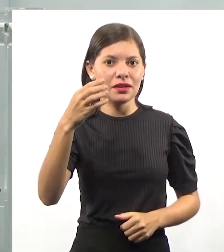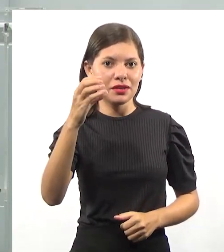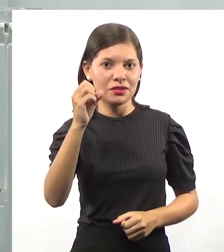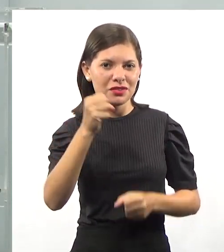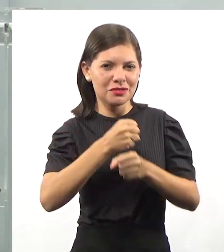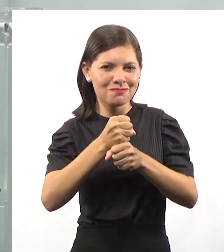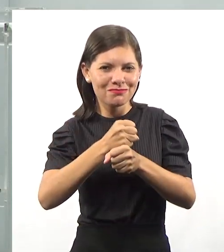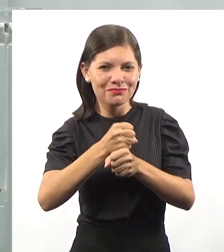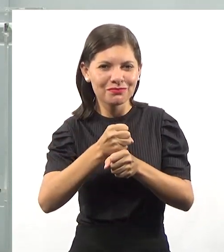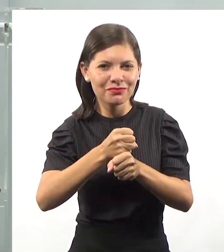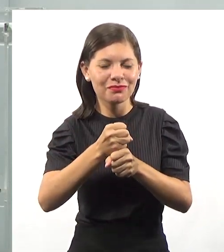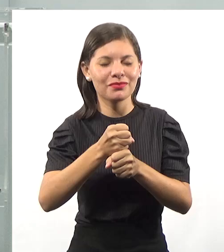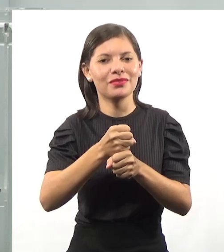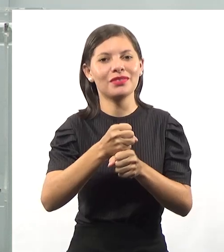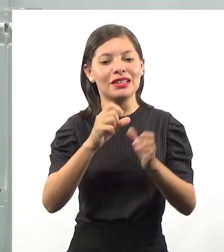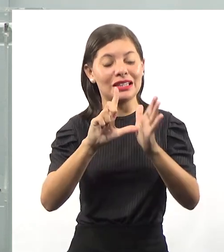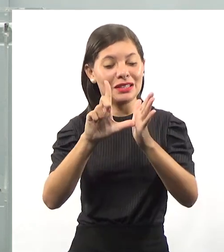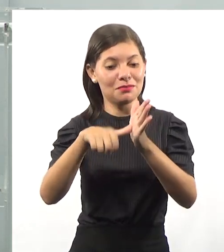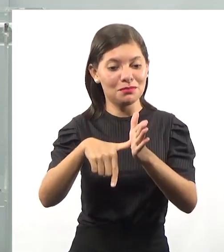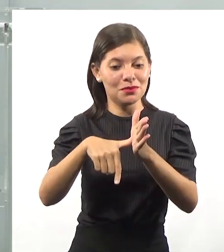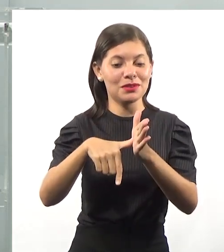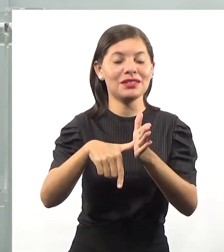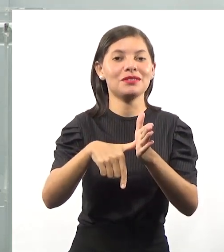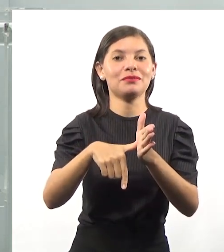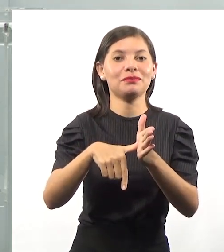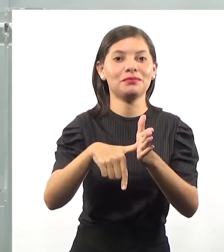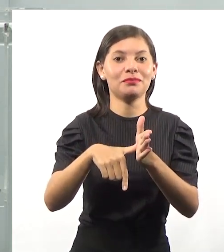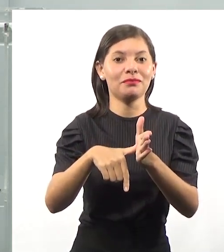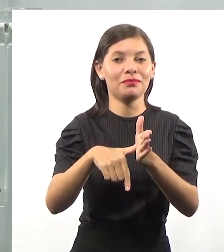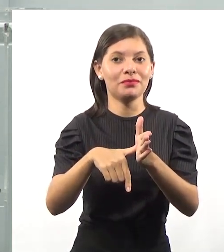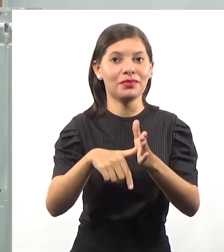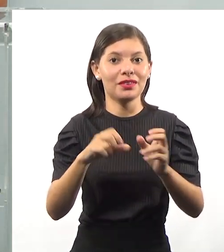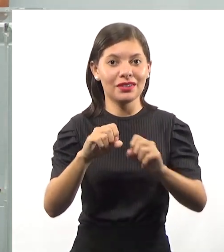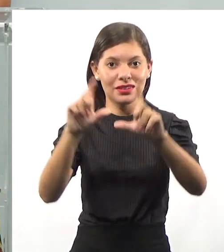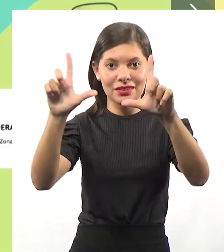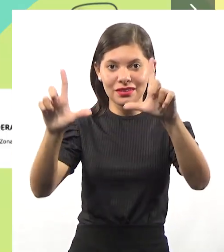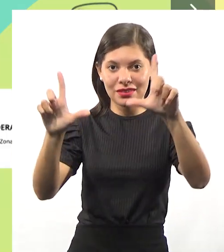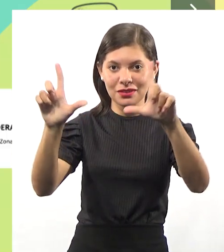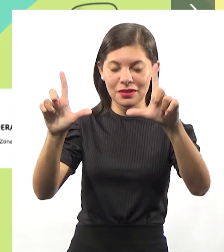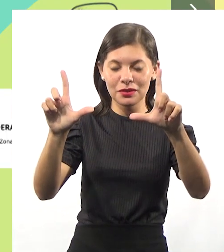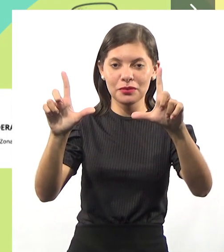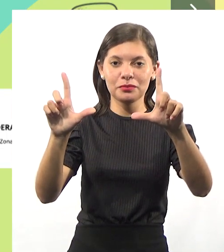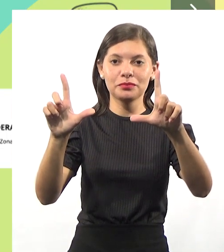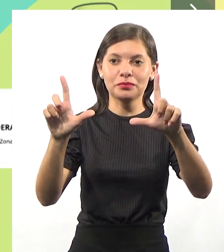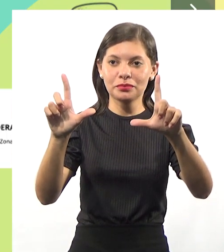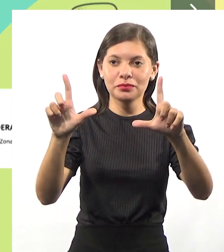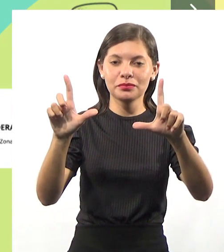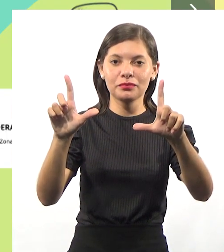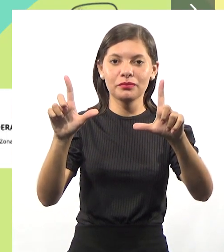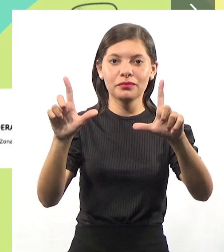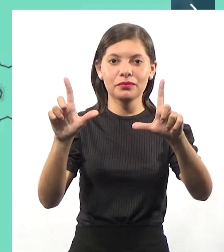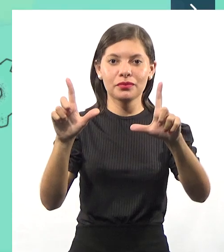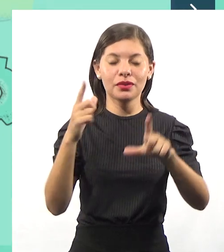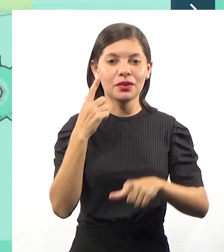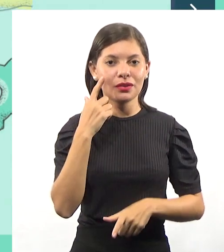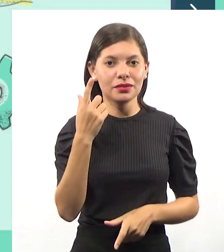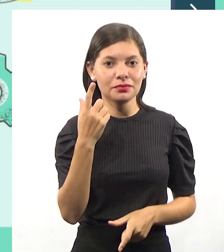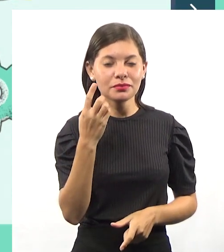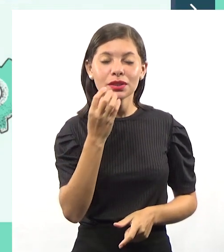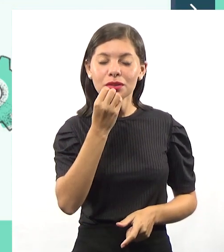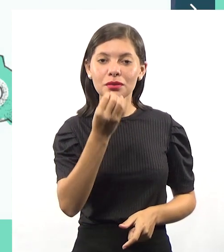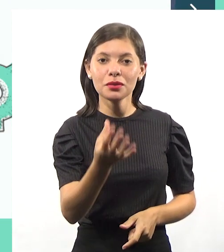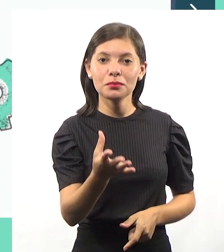agora já tem bem mais, né? Mas é isso. Então vamos acompanhar aqui na nossa lousa digital? Bom, então